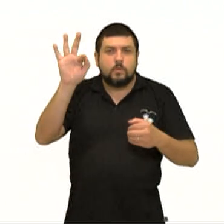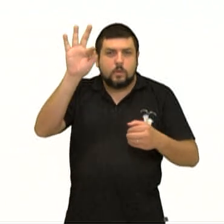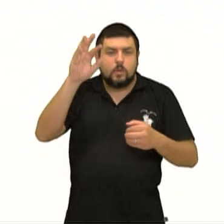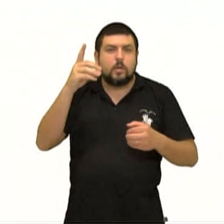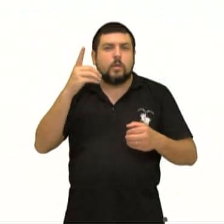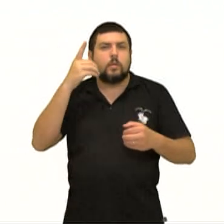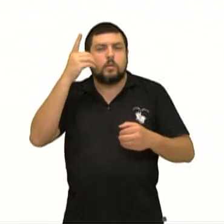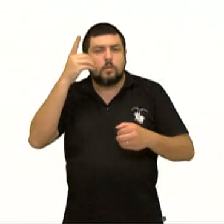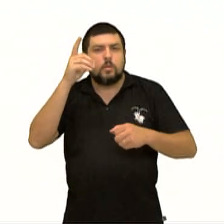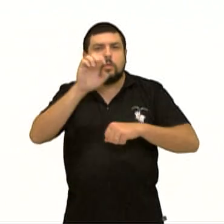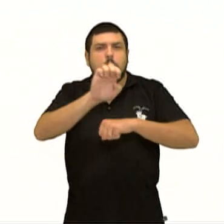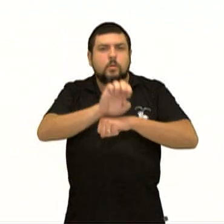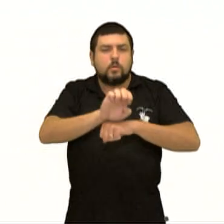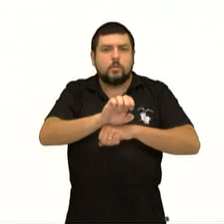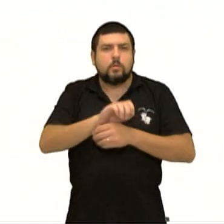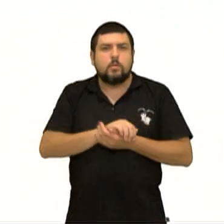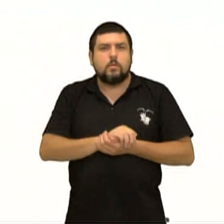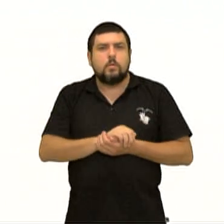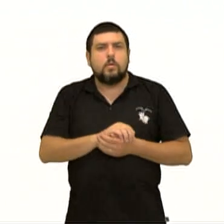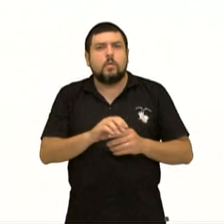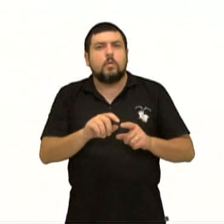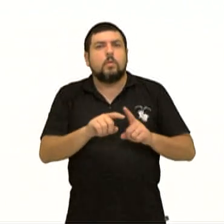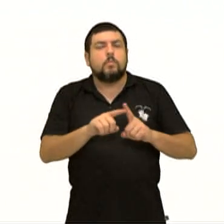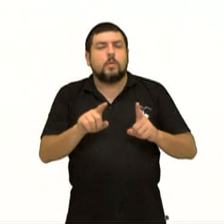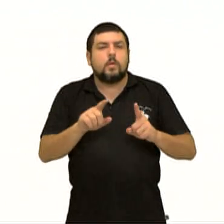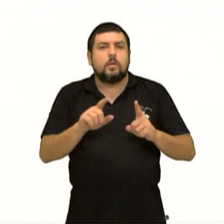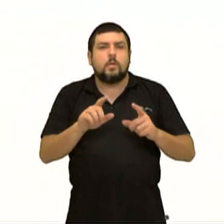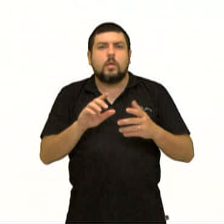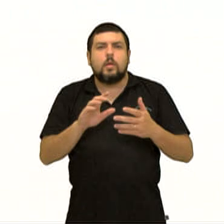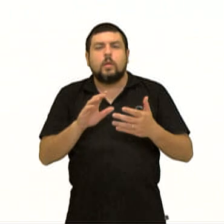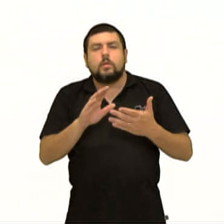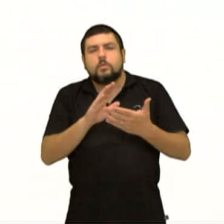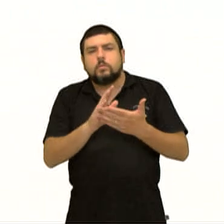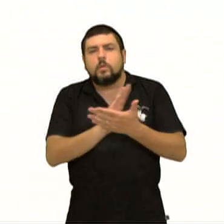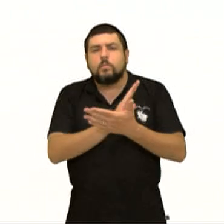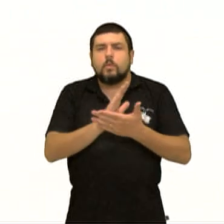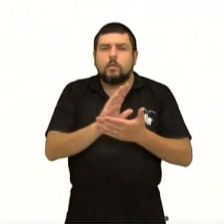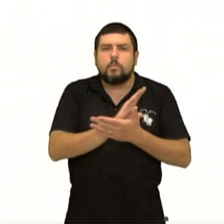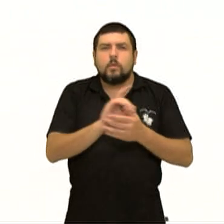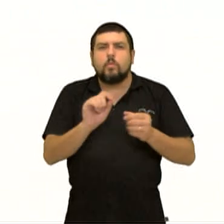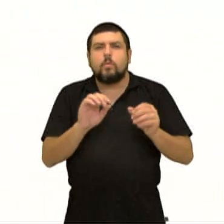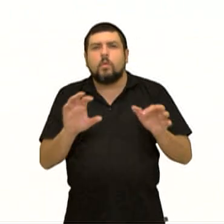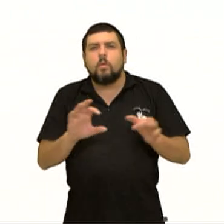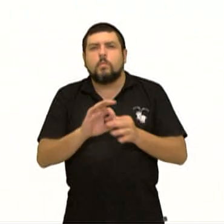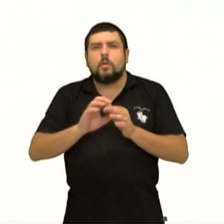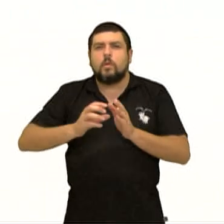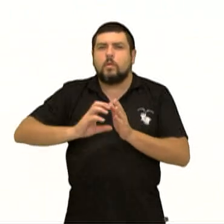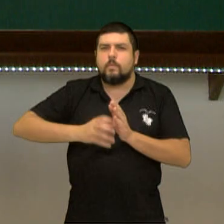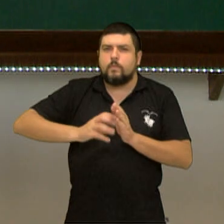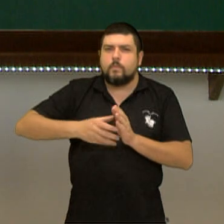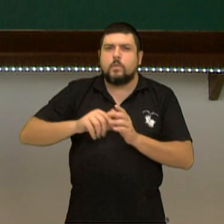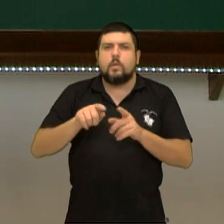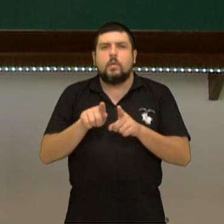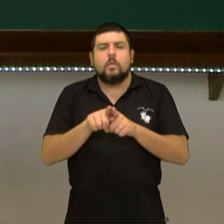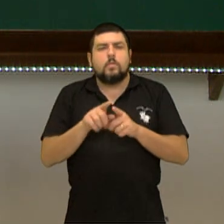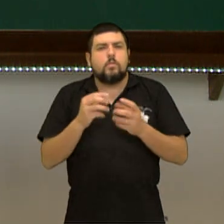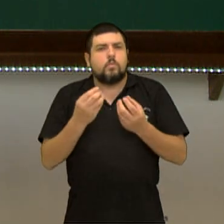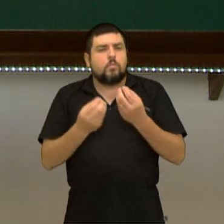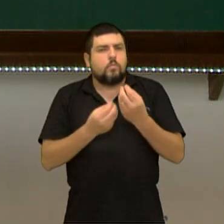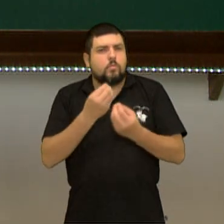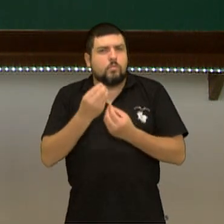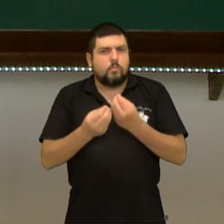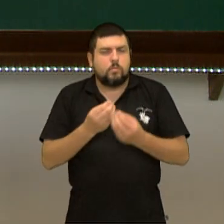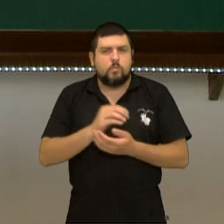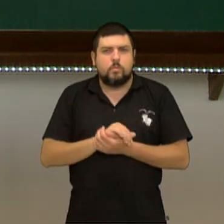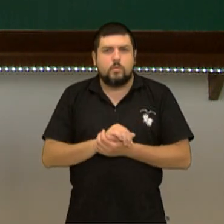um coeficiente, né, que vai em relação às filiações partidárias ali, né, aos membros dos partidos, às coligações partidárias também. Aí há